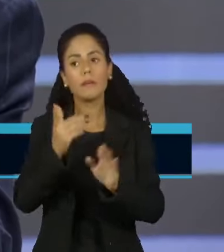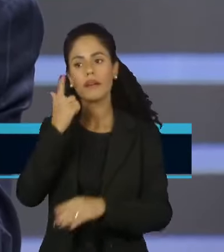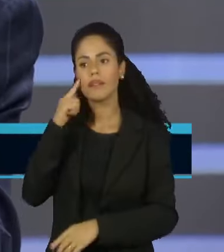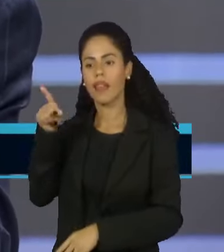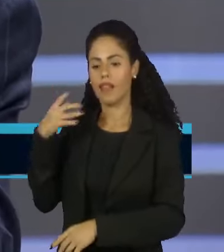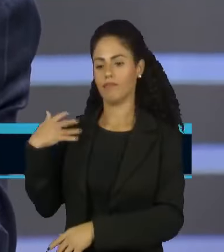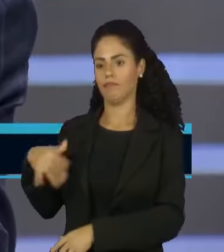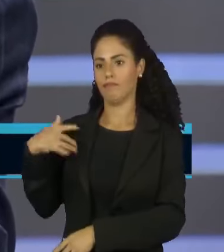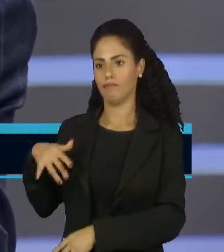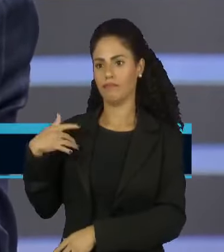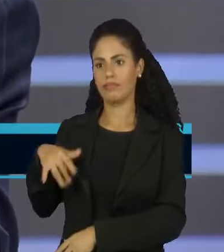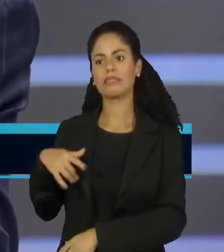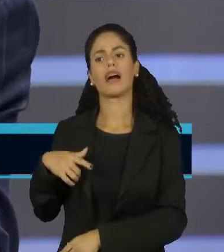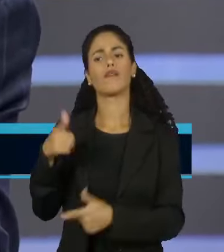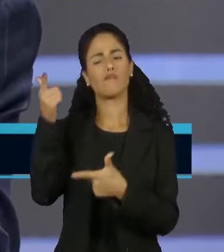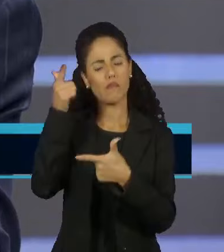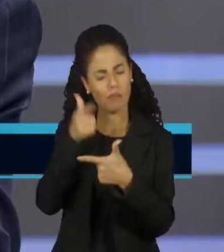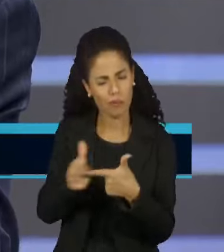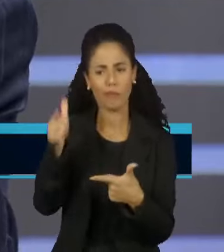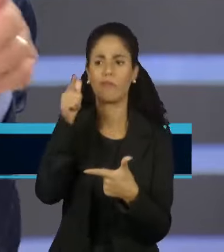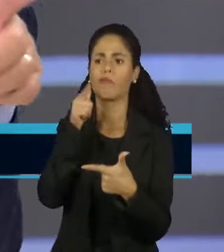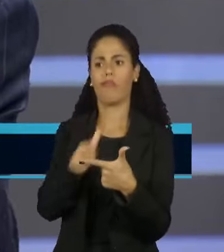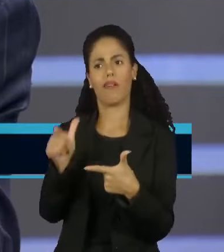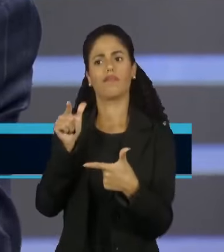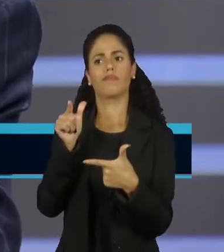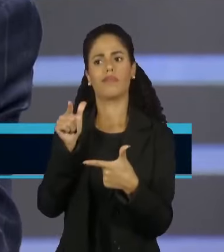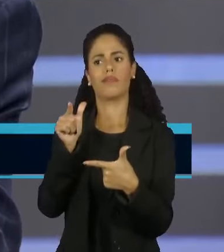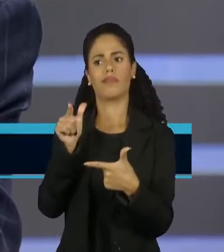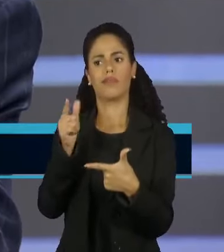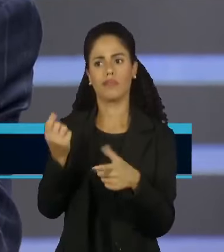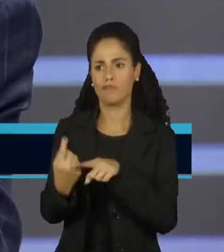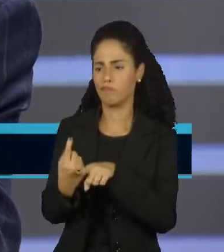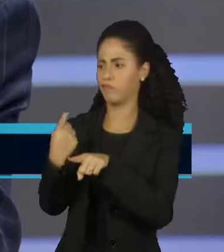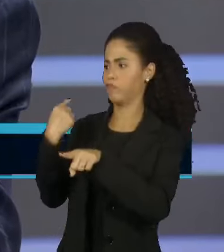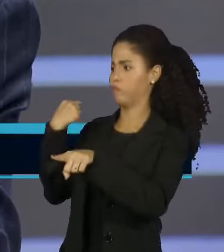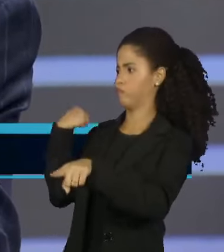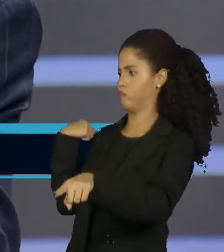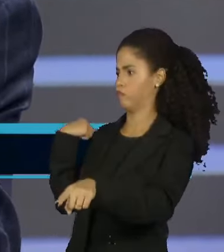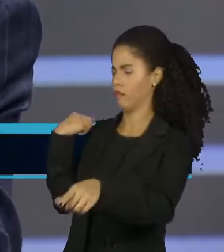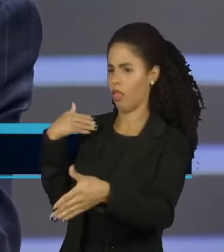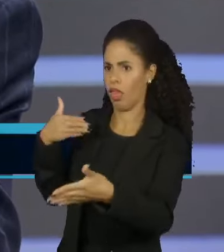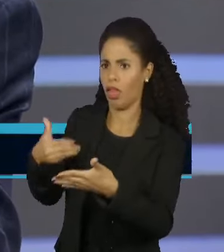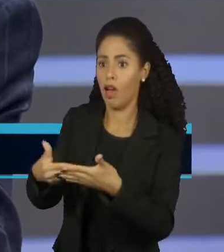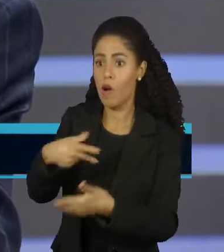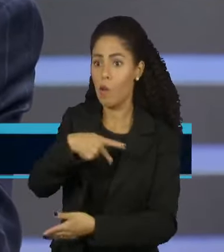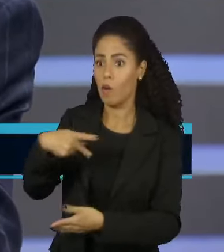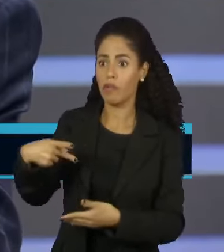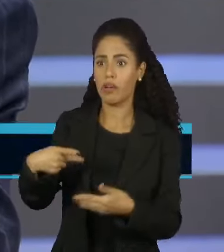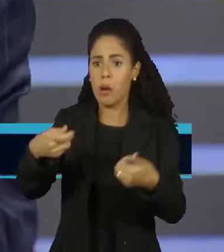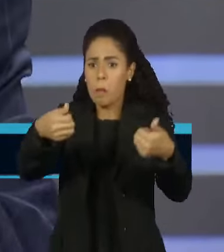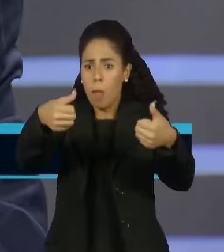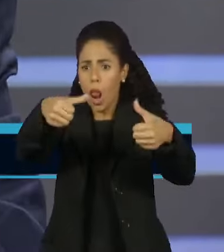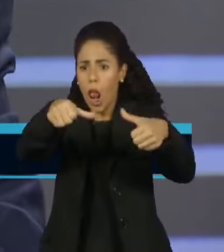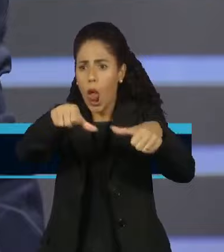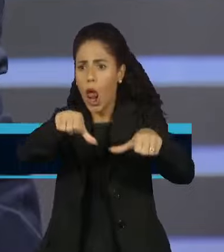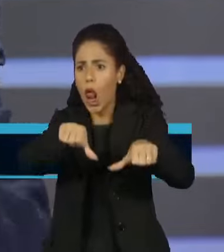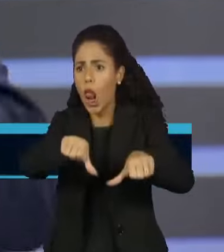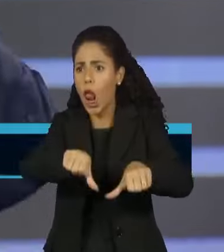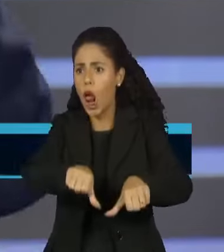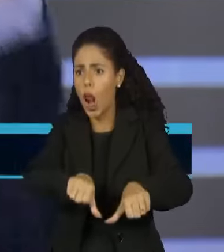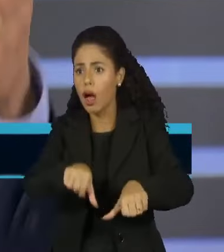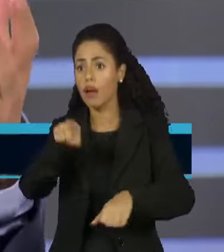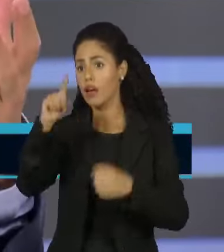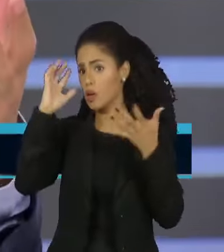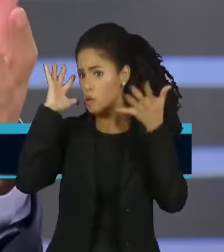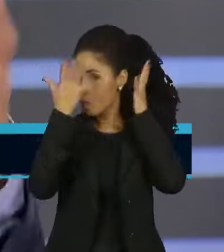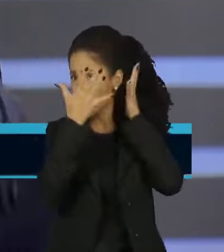Argentina estava num buraco, hein? Quer dizer, os últimos governos argentinos levaram a Argentina para um buraco. Ele, sem dúvida